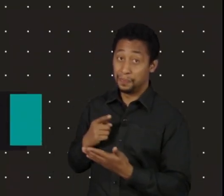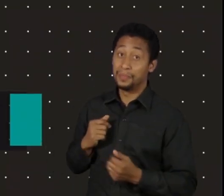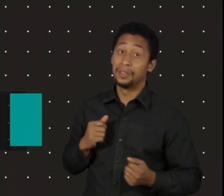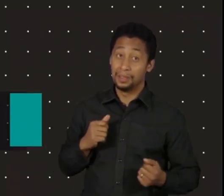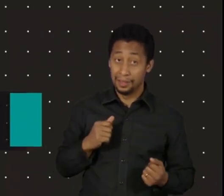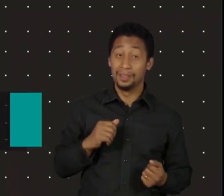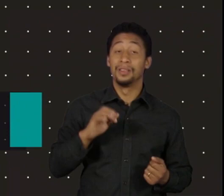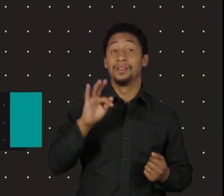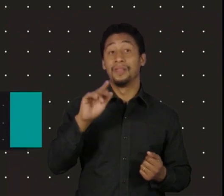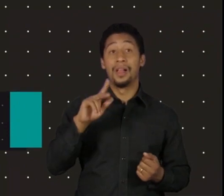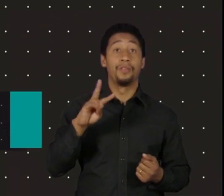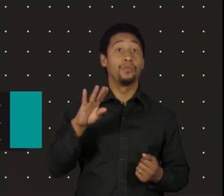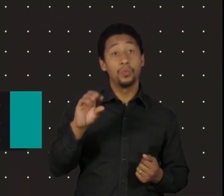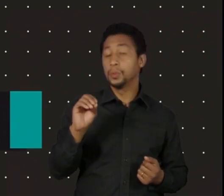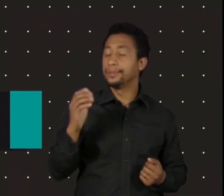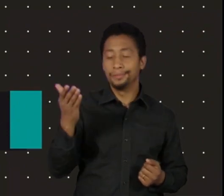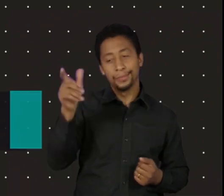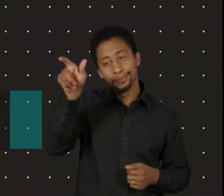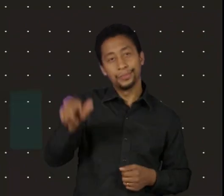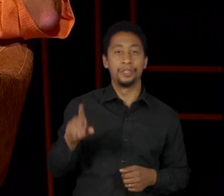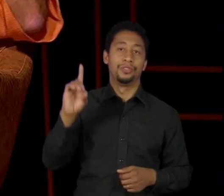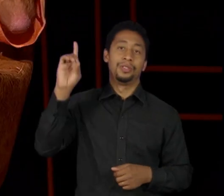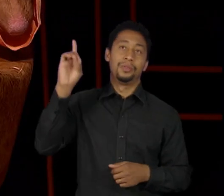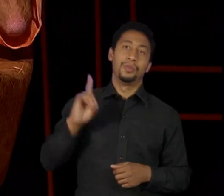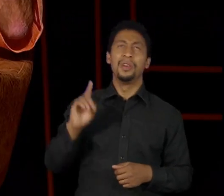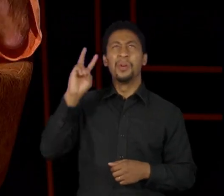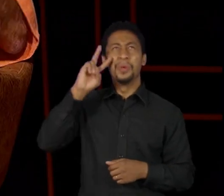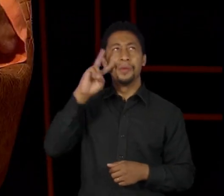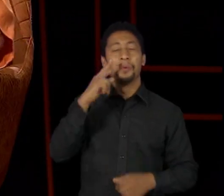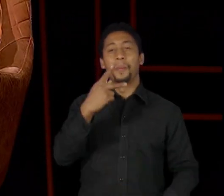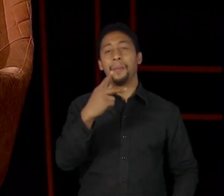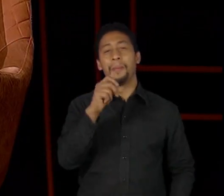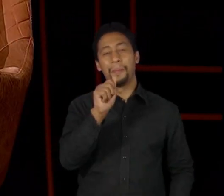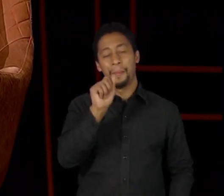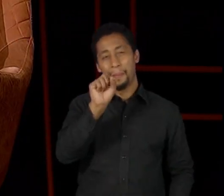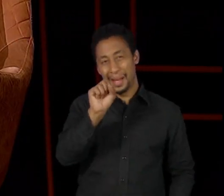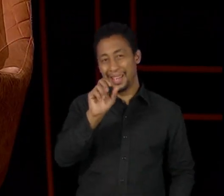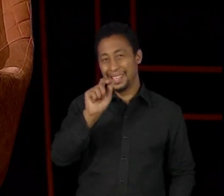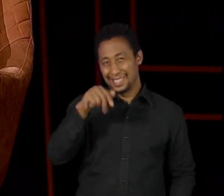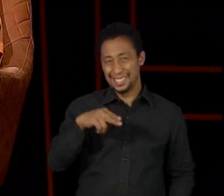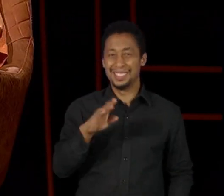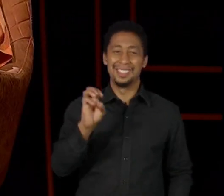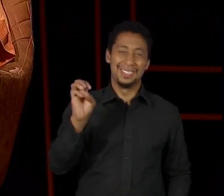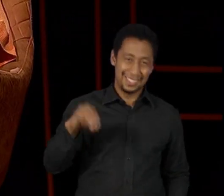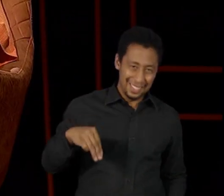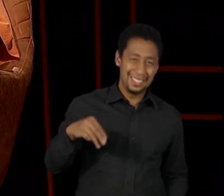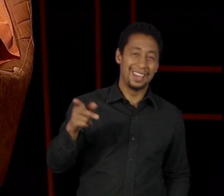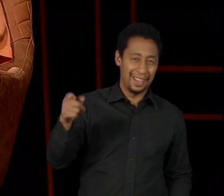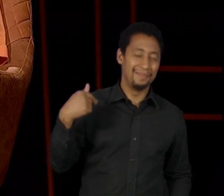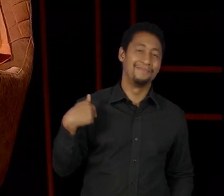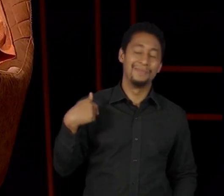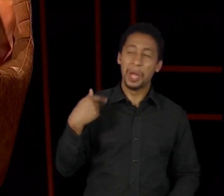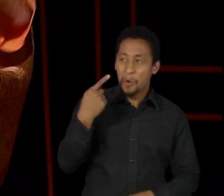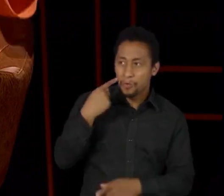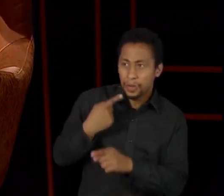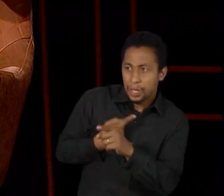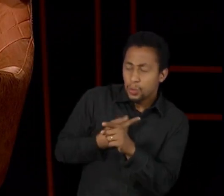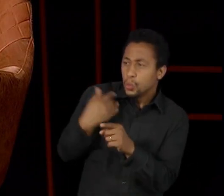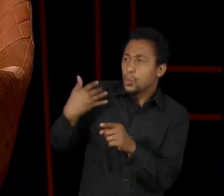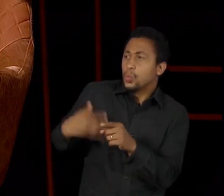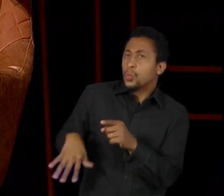Eu lia o Pasquim, eu conhecia Flávio Rangel do Pasquim, quando eu estava no Recife, né? Eu li o Pasquim e falava,